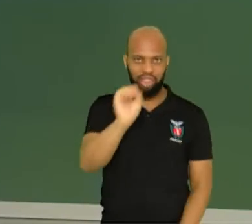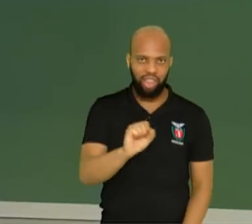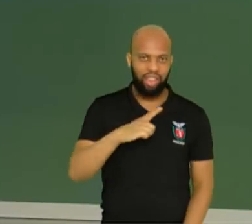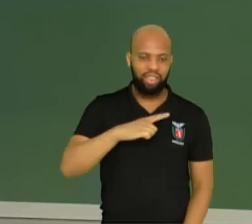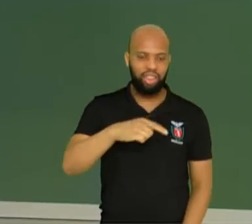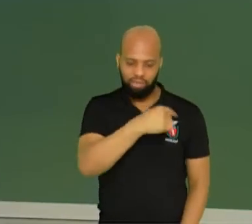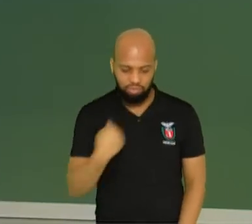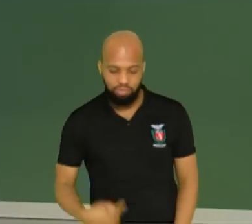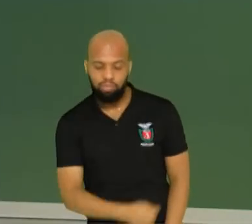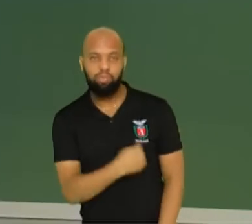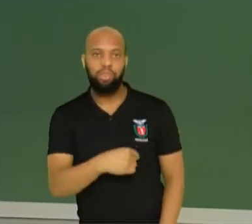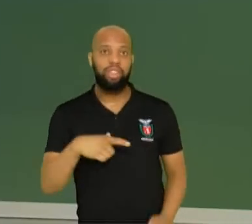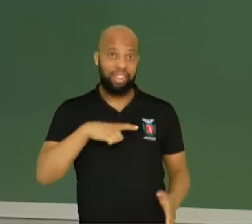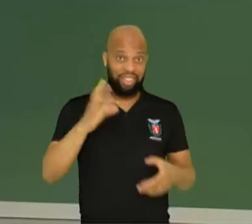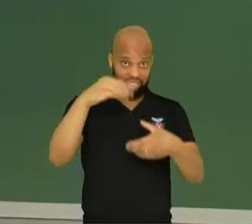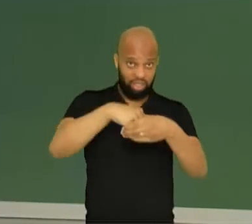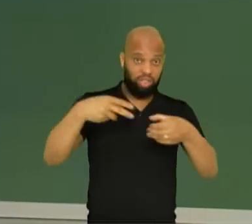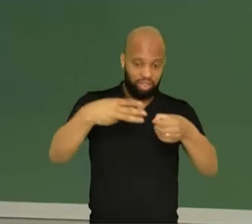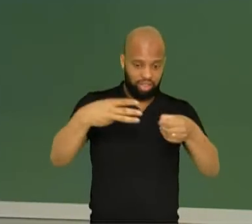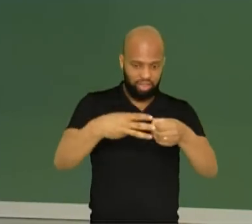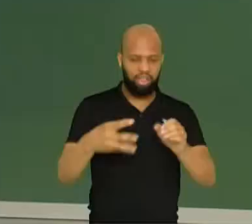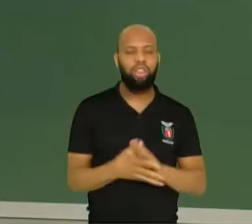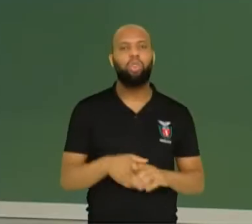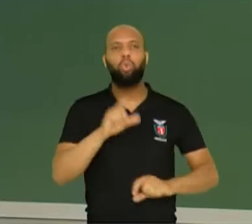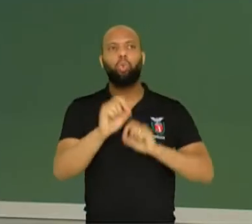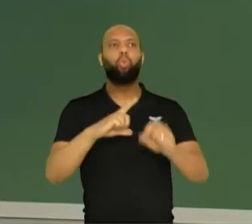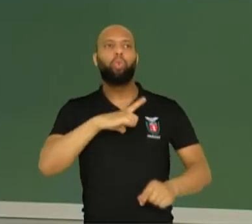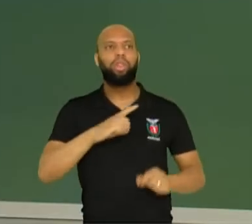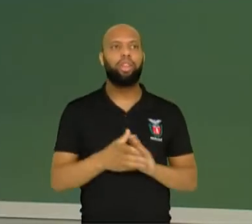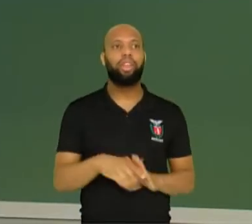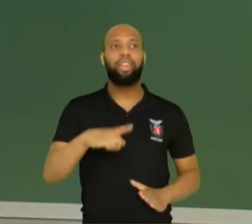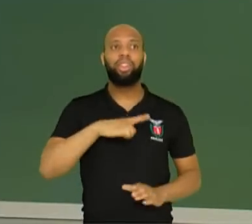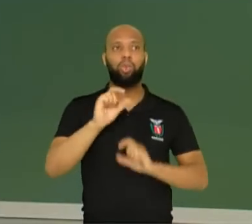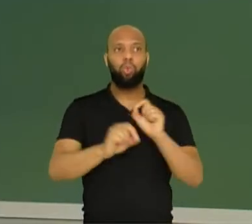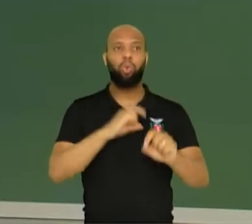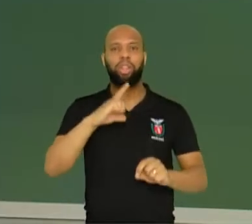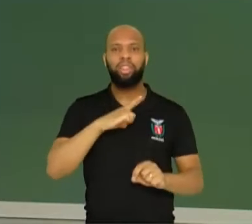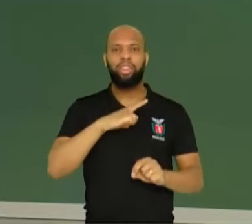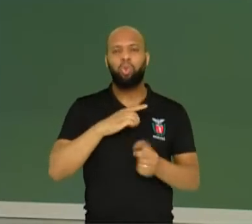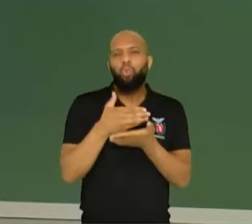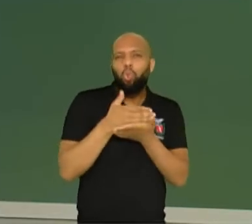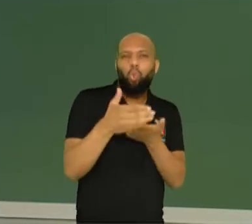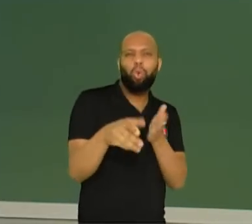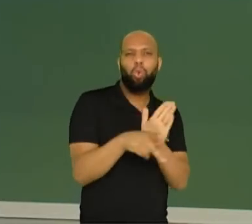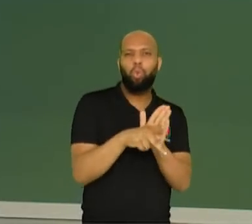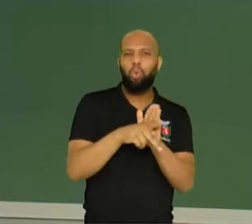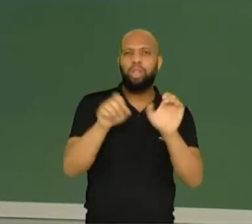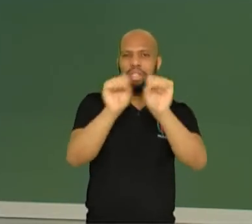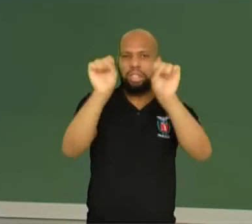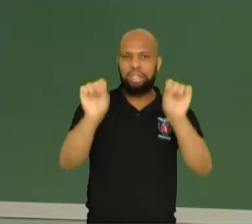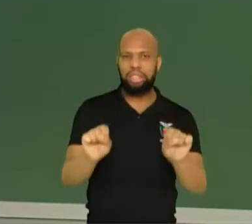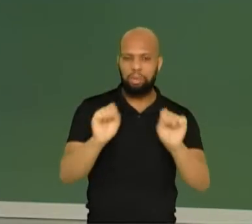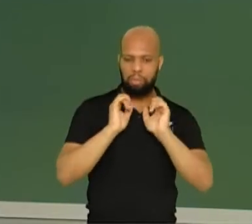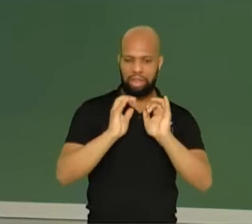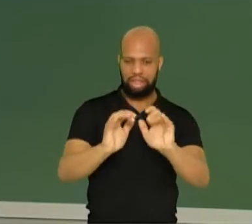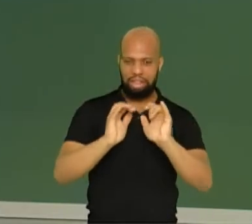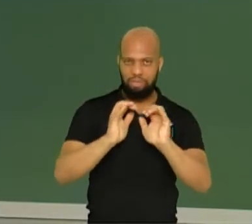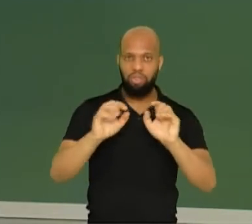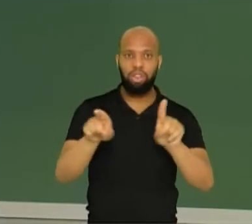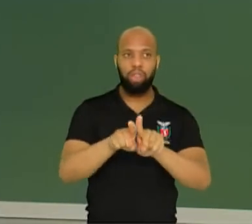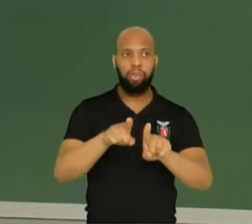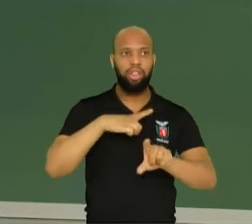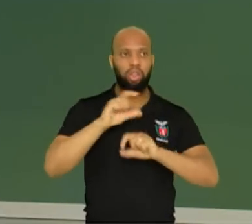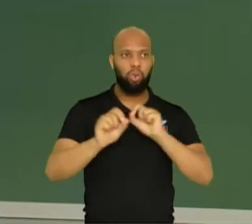as substâncias de uma célula para outra. O que eles têm então? Eles têm um princípio de sistema nervoso e eles têm